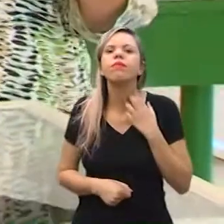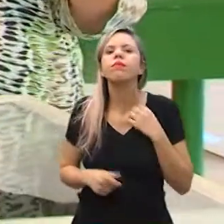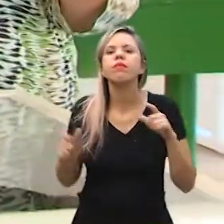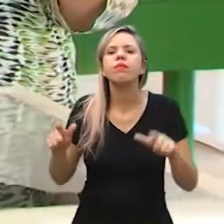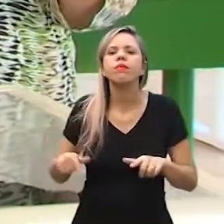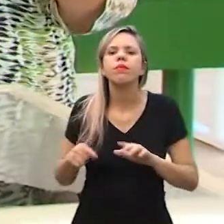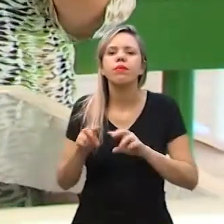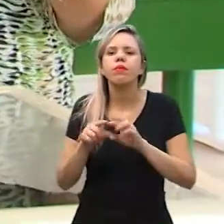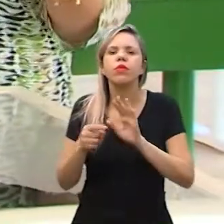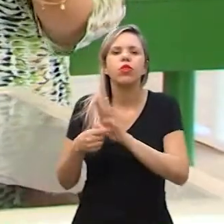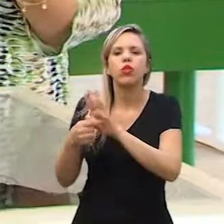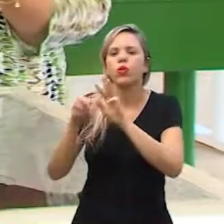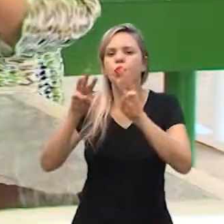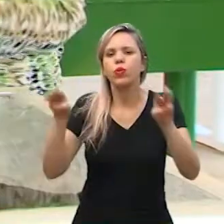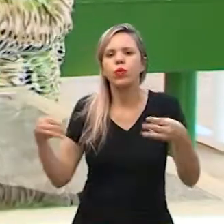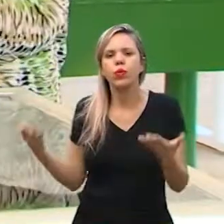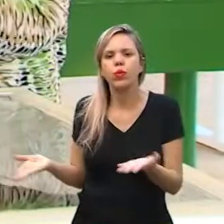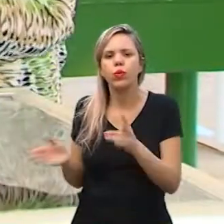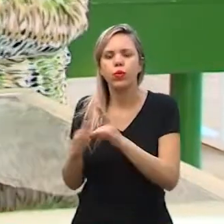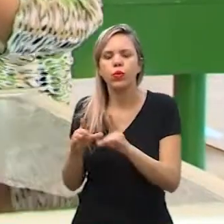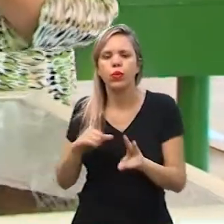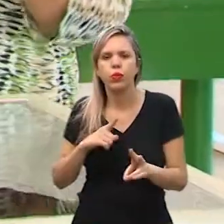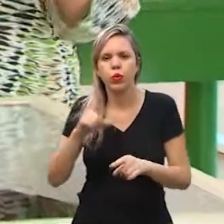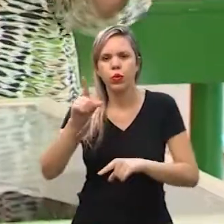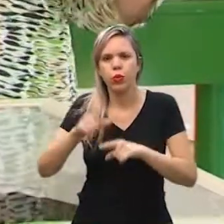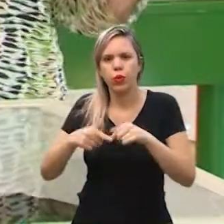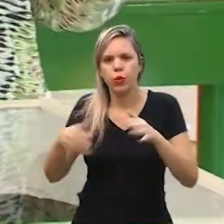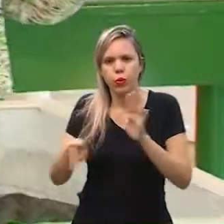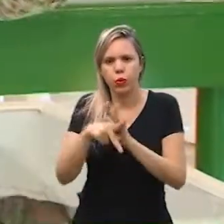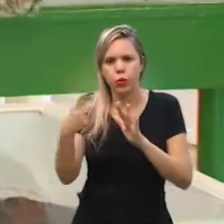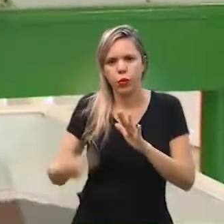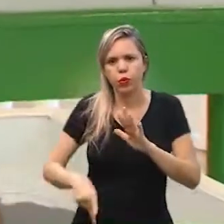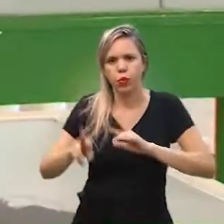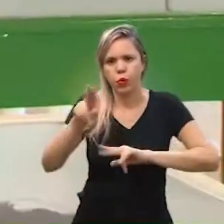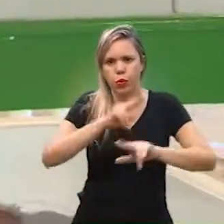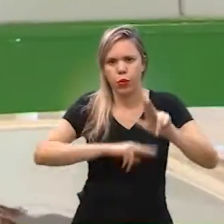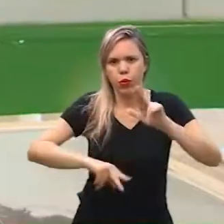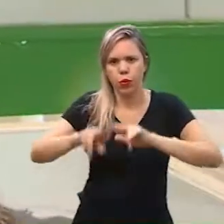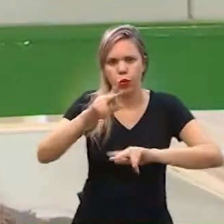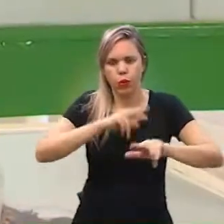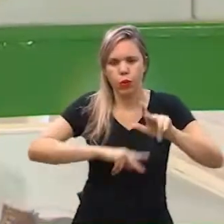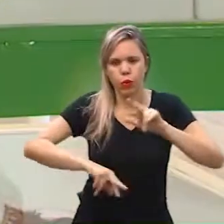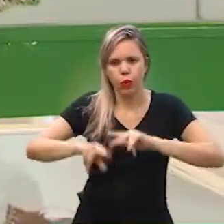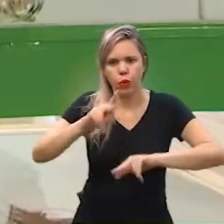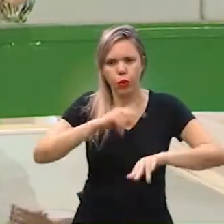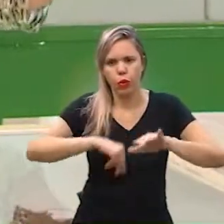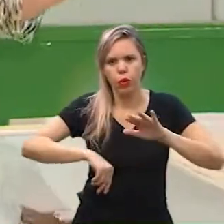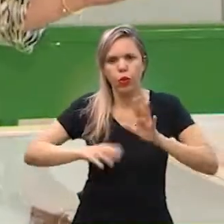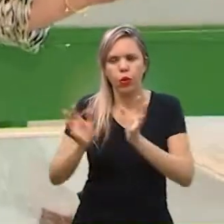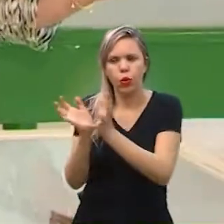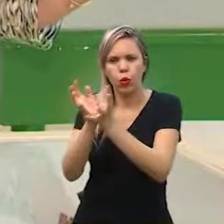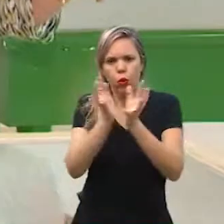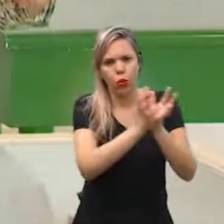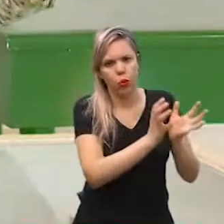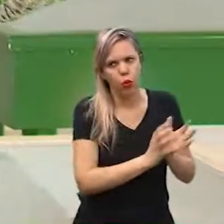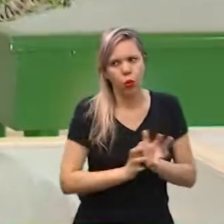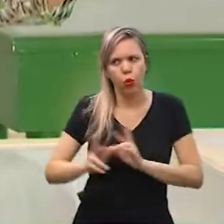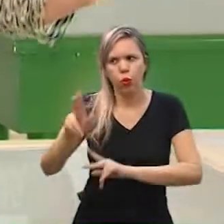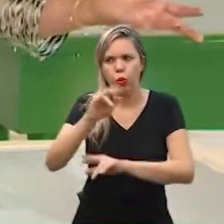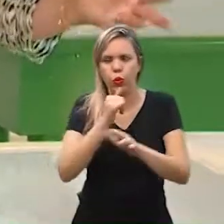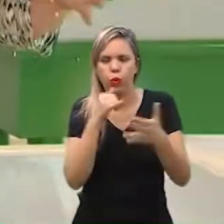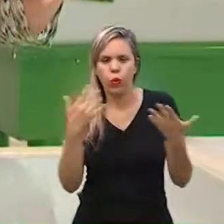nessa exposição indígena, nós temos objetos diferentes, né? De várias etnias diferentes,